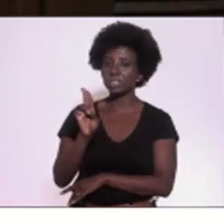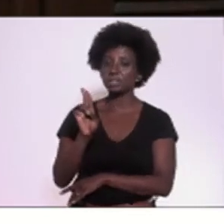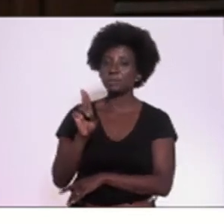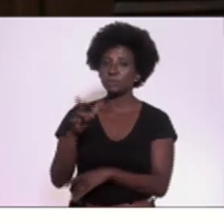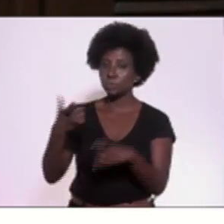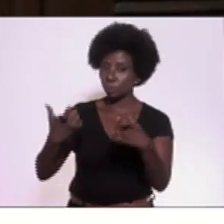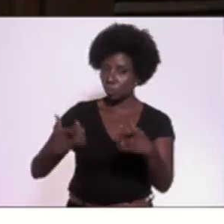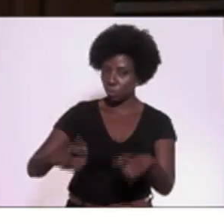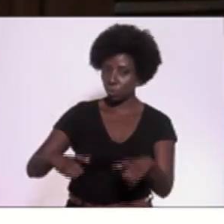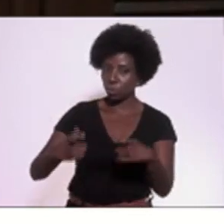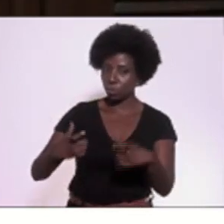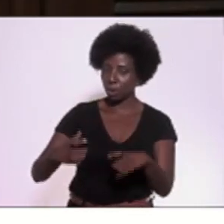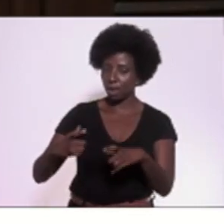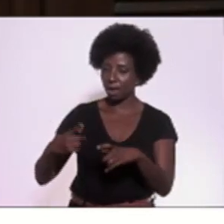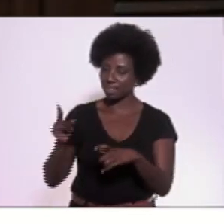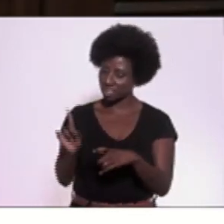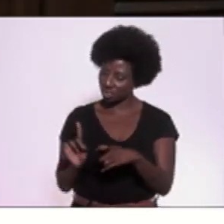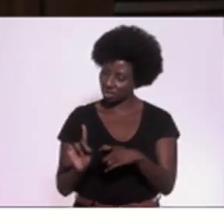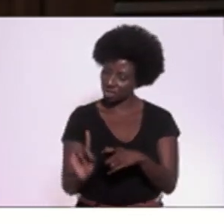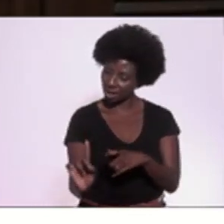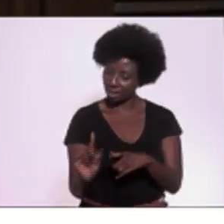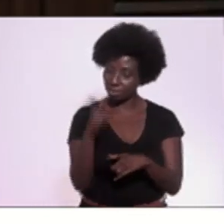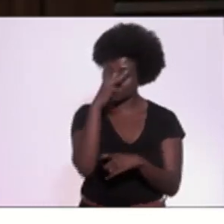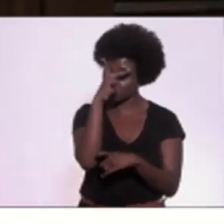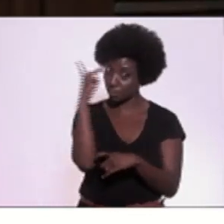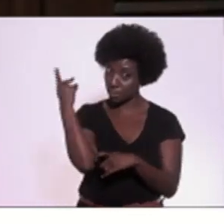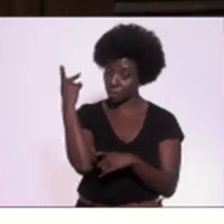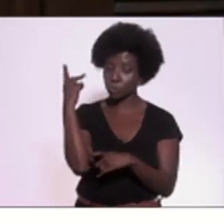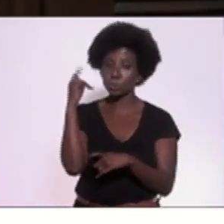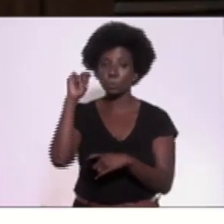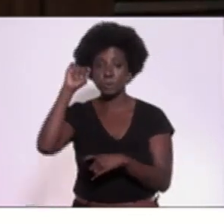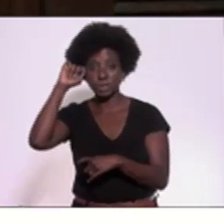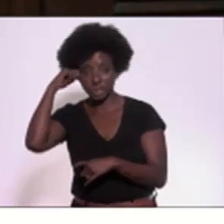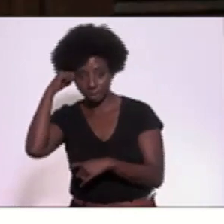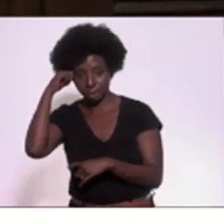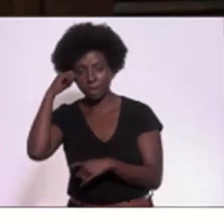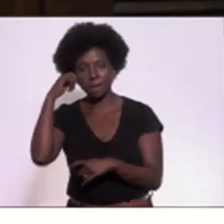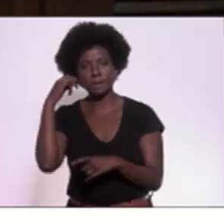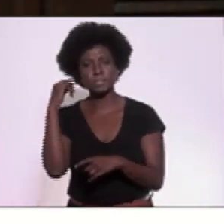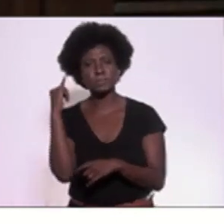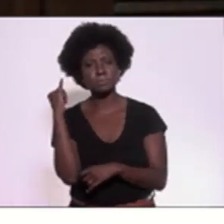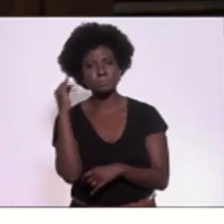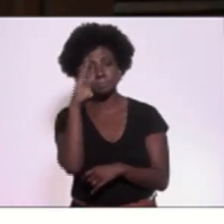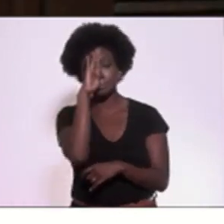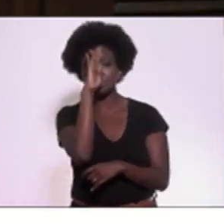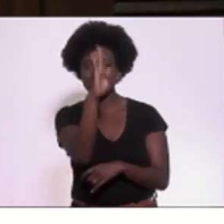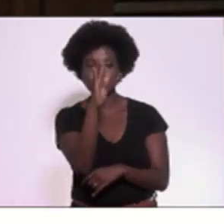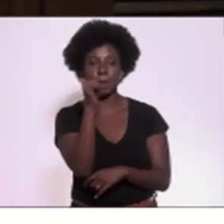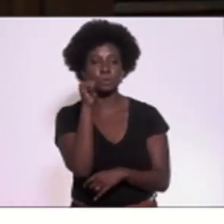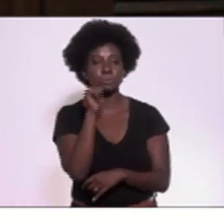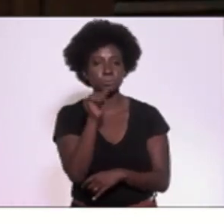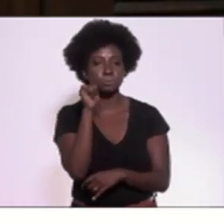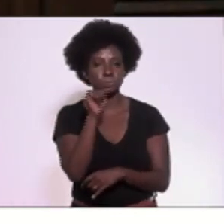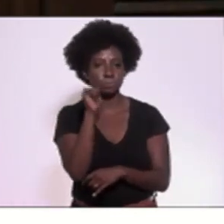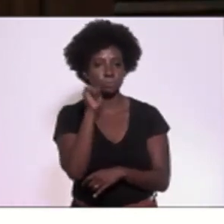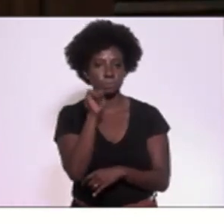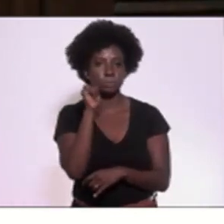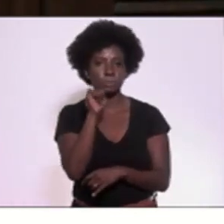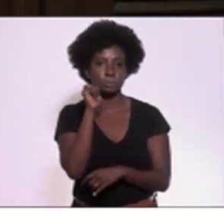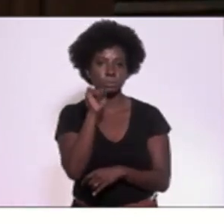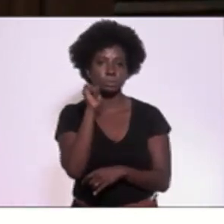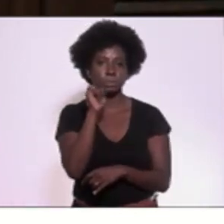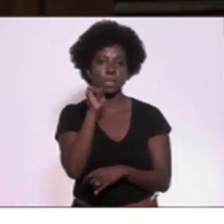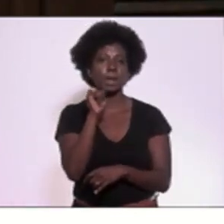a chegada do elemento negro, de pessoas negras, principalmente das mulheres negras na universidade,